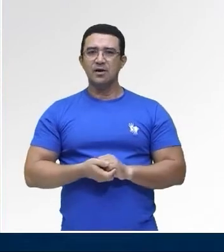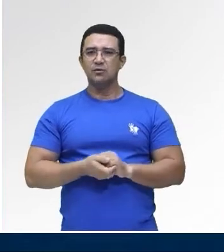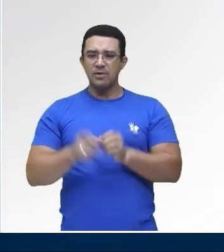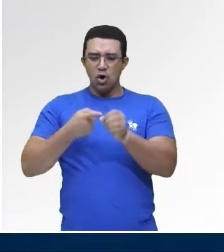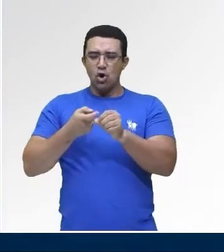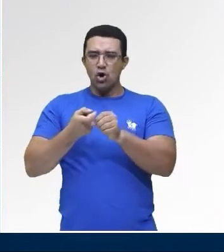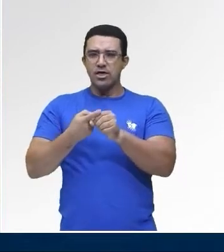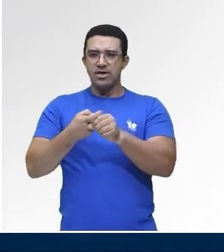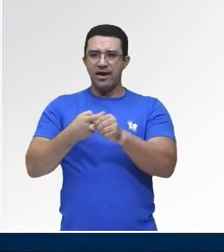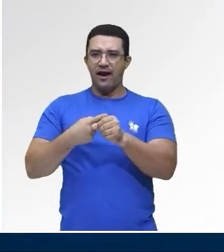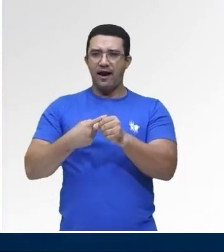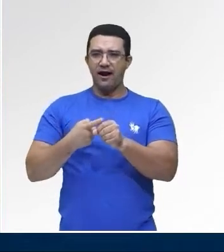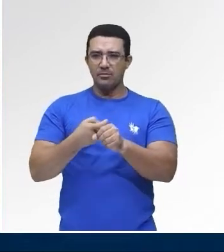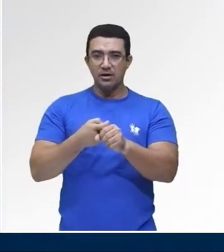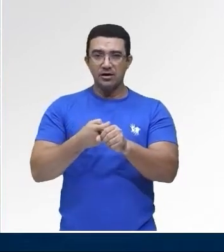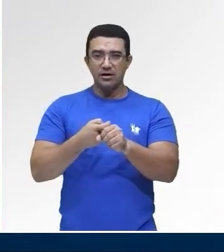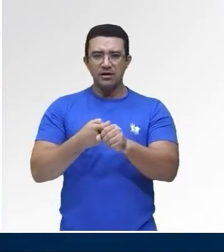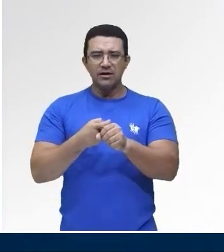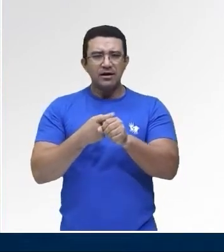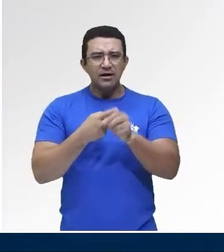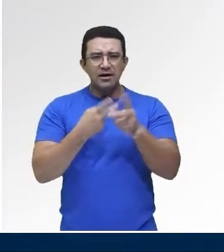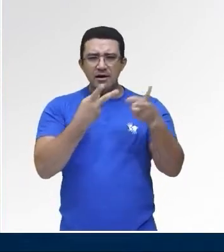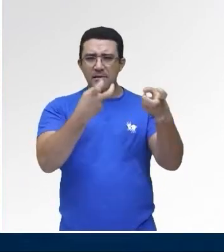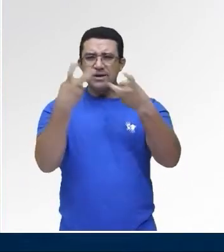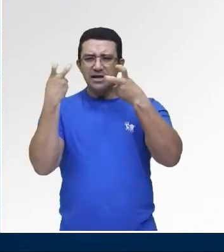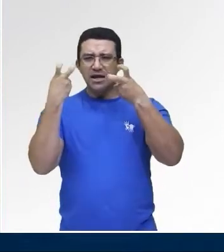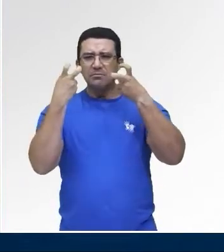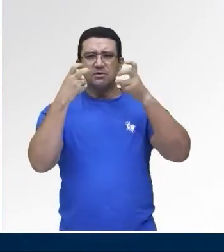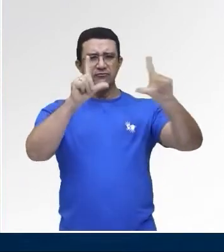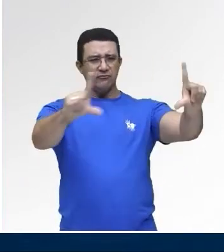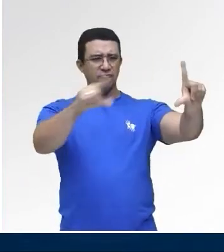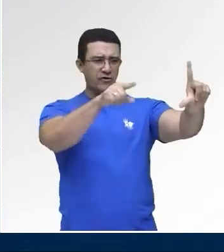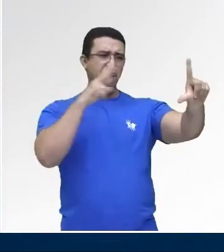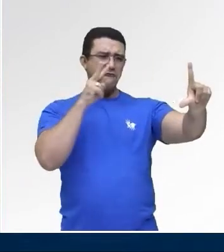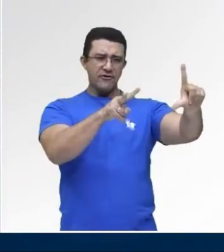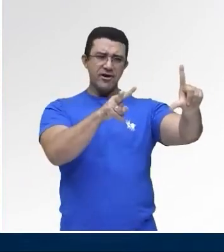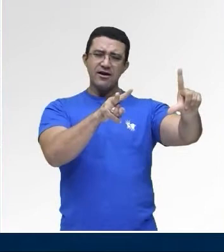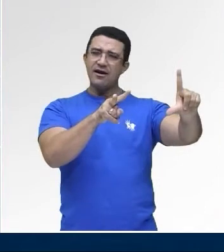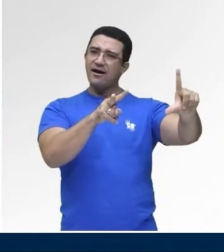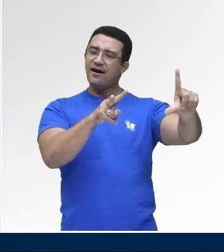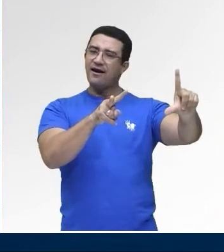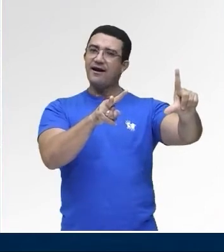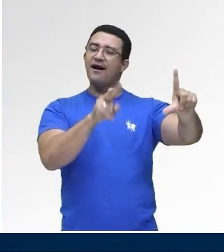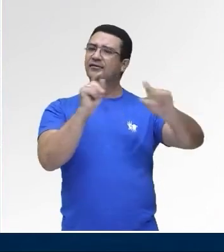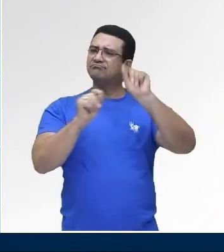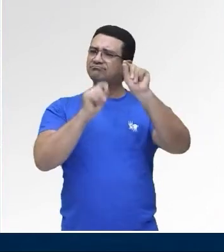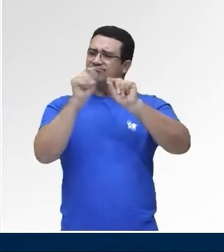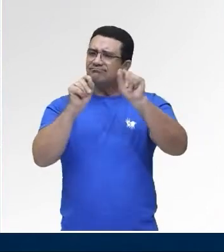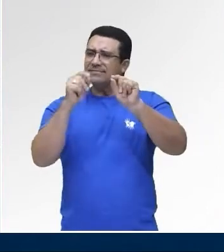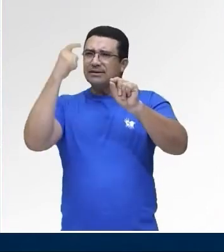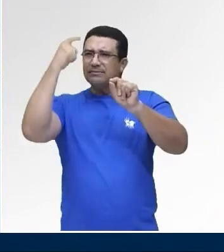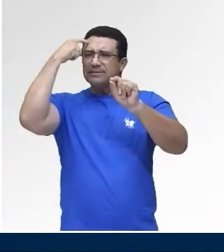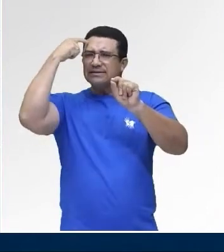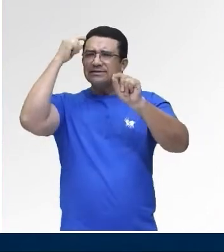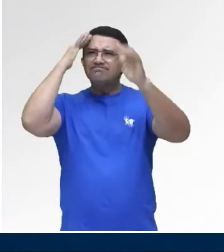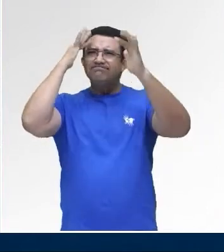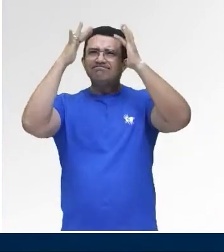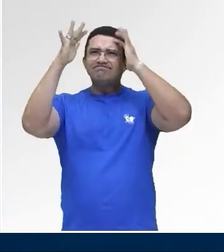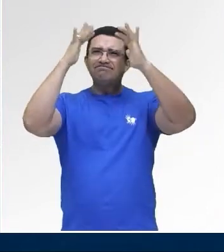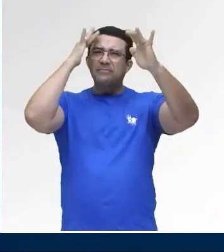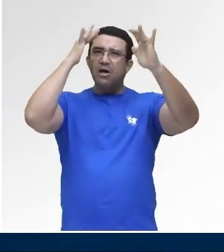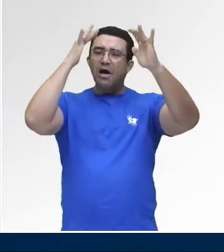goiaba. Então, você olhando para essa imagem, ligeiramente assim, você pode até pensar que é